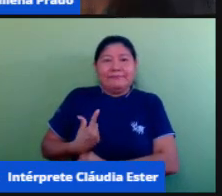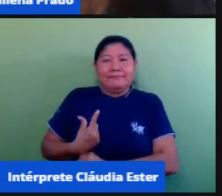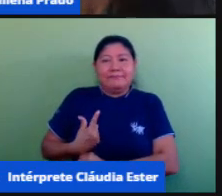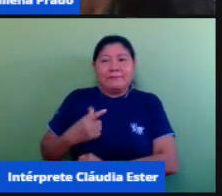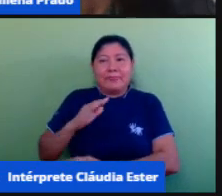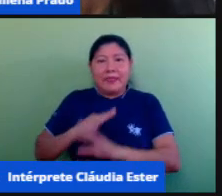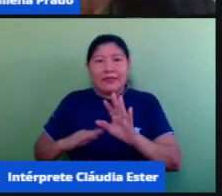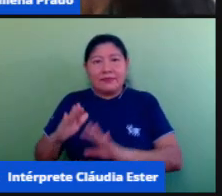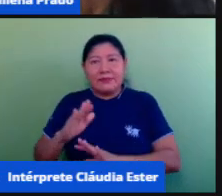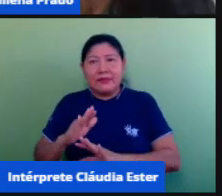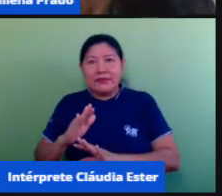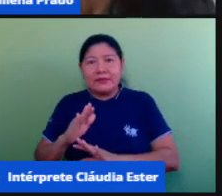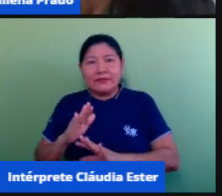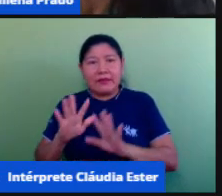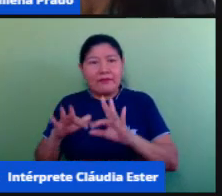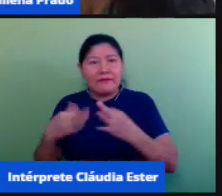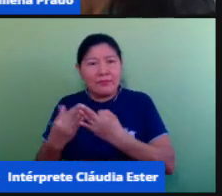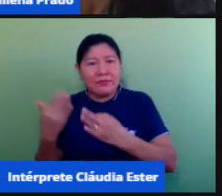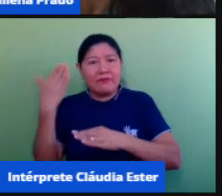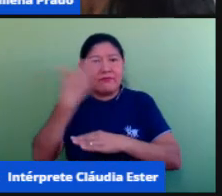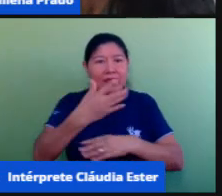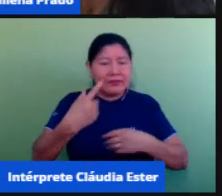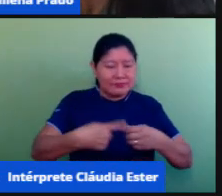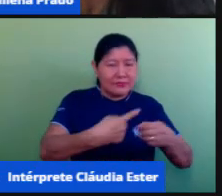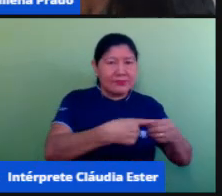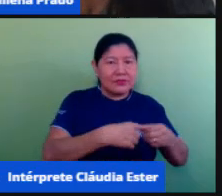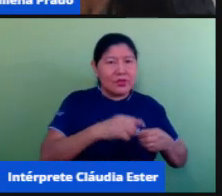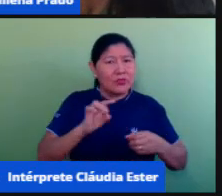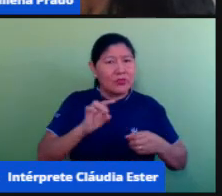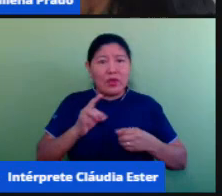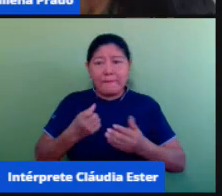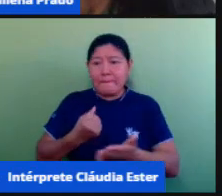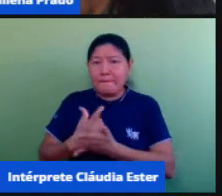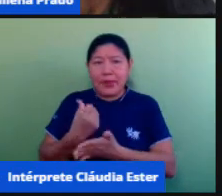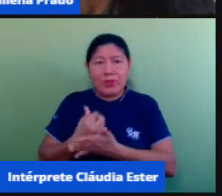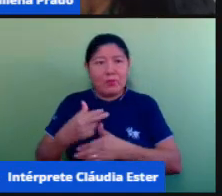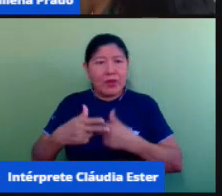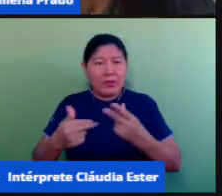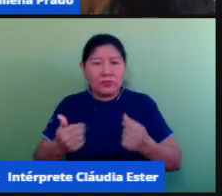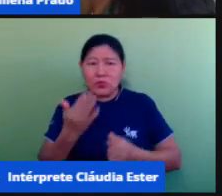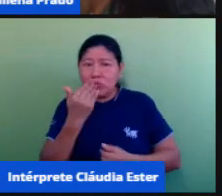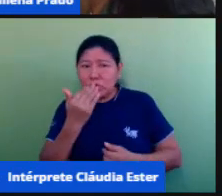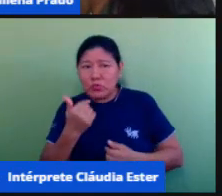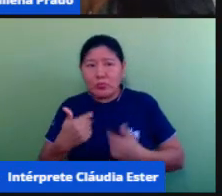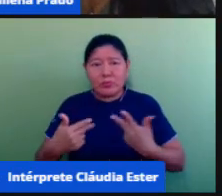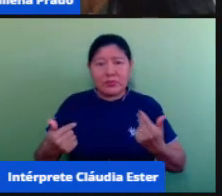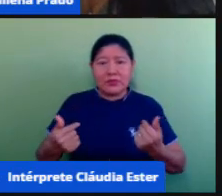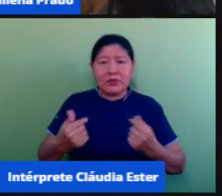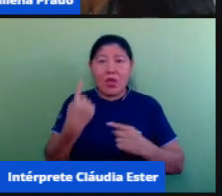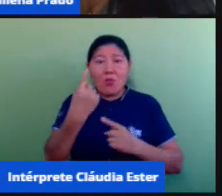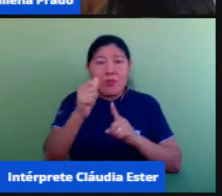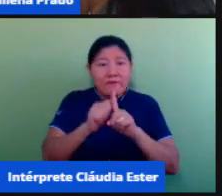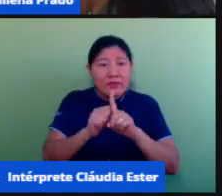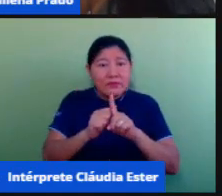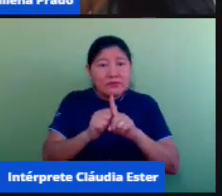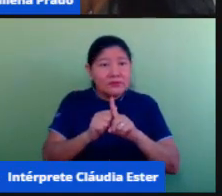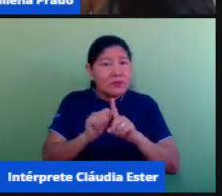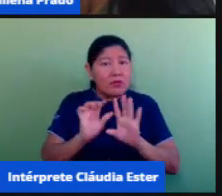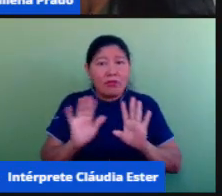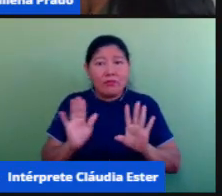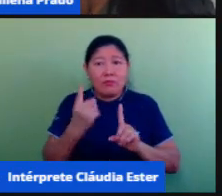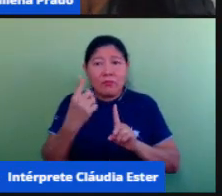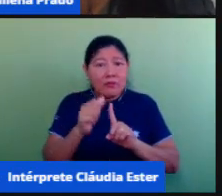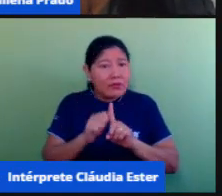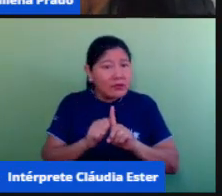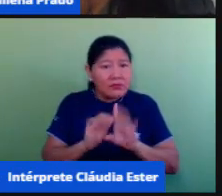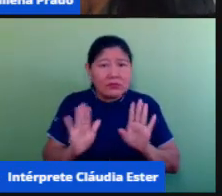da compra, que é uma vez por mês. Então, se você precisa falar com um determinado pai e ele é um desses, você vai ter